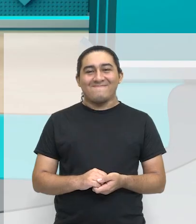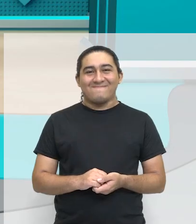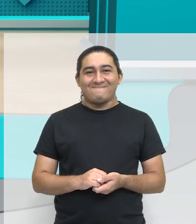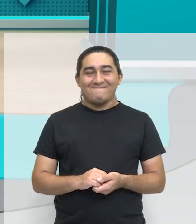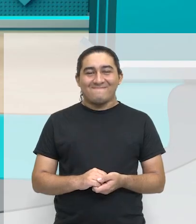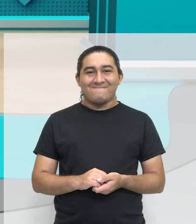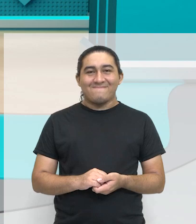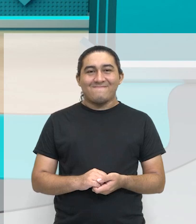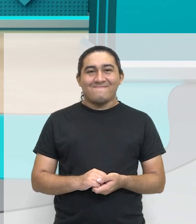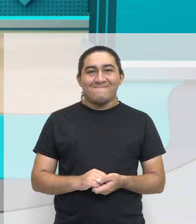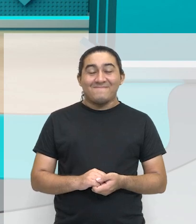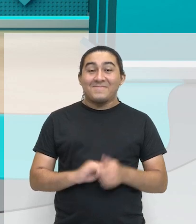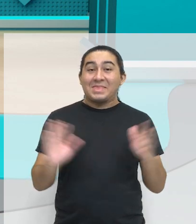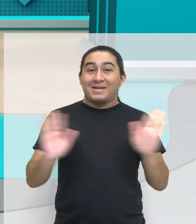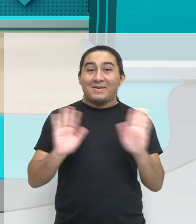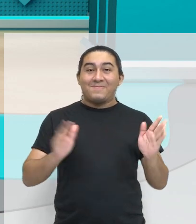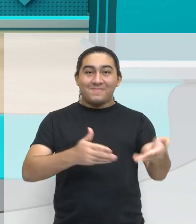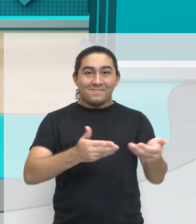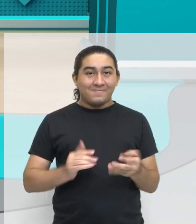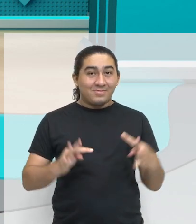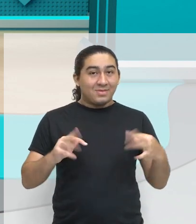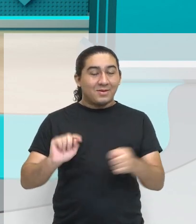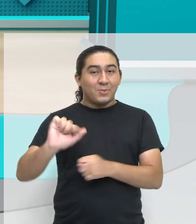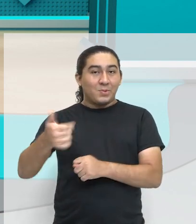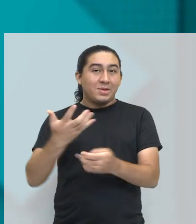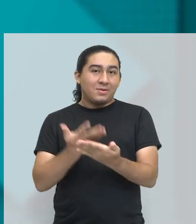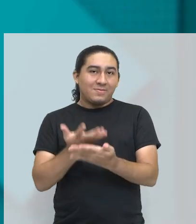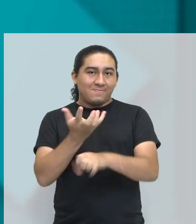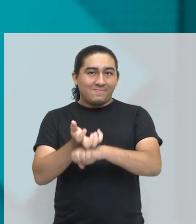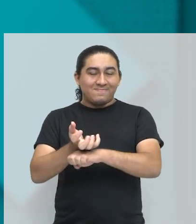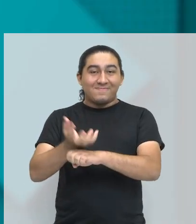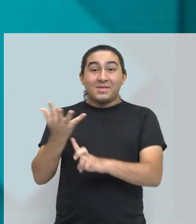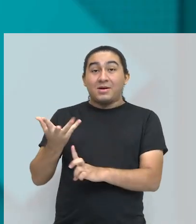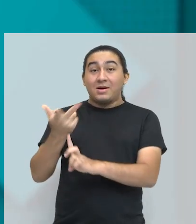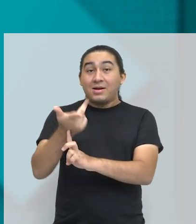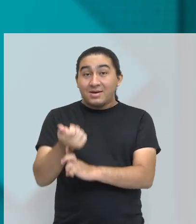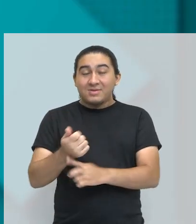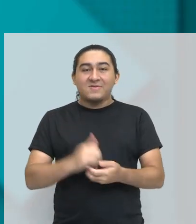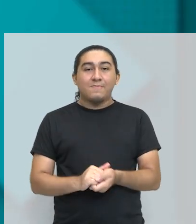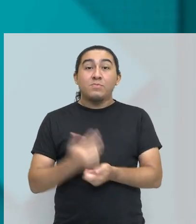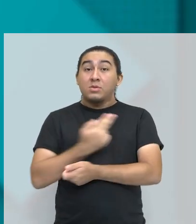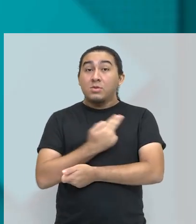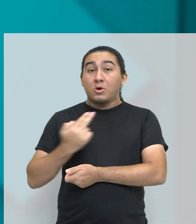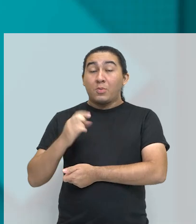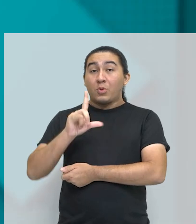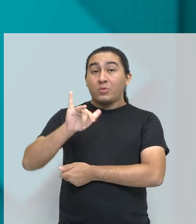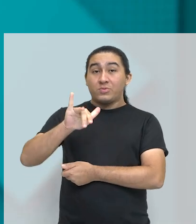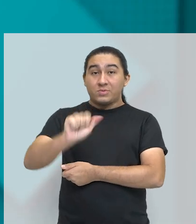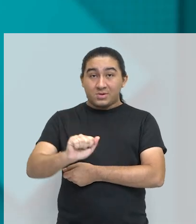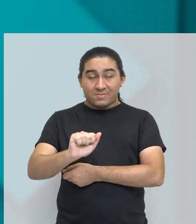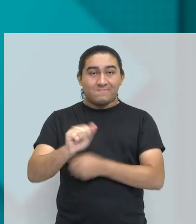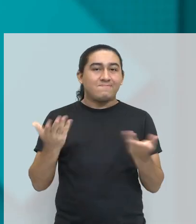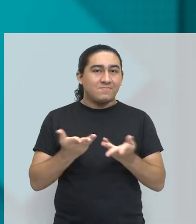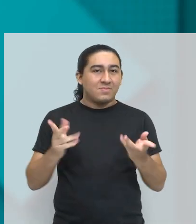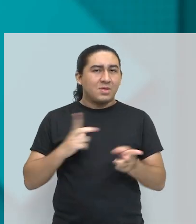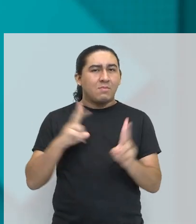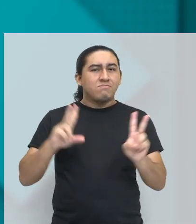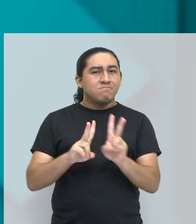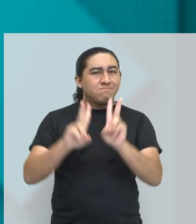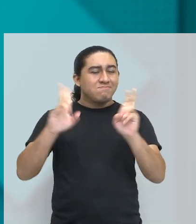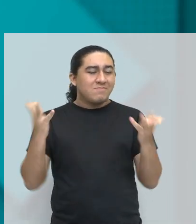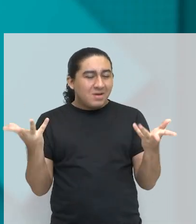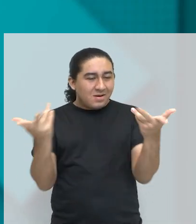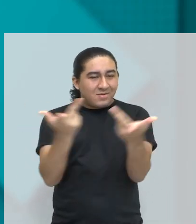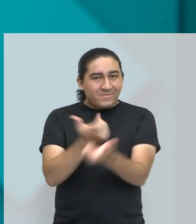Olá, sejam todos bem-vindos para mais uma aula de arte. Eu sou a professora Lúcia Santos e vou estar com vocês nessa